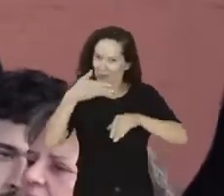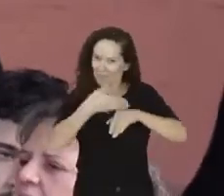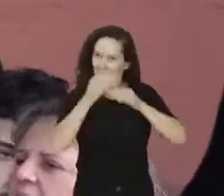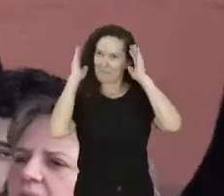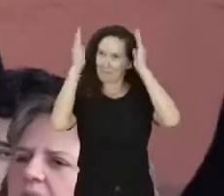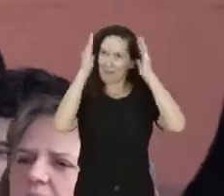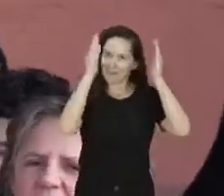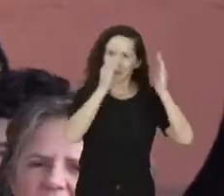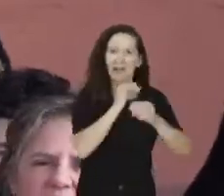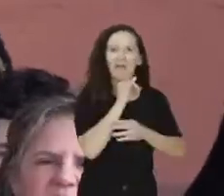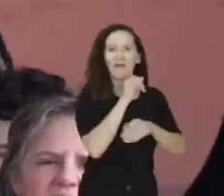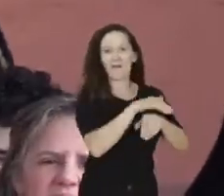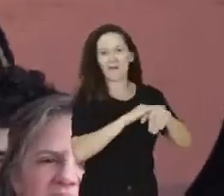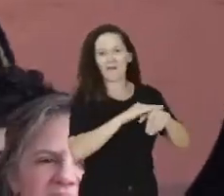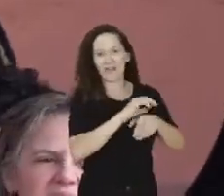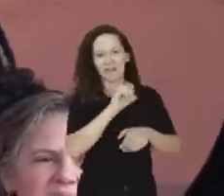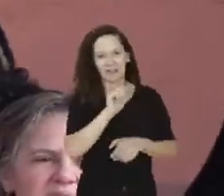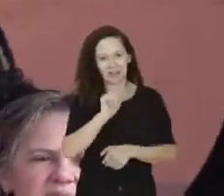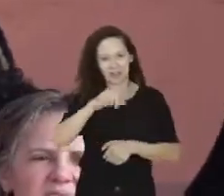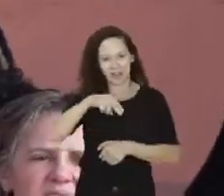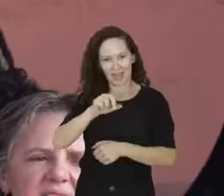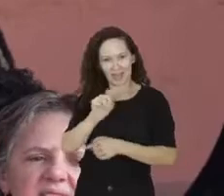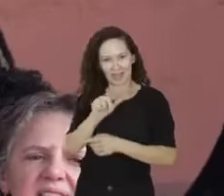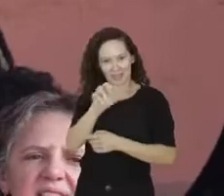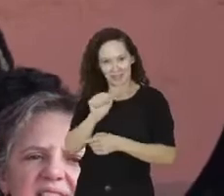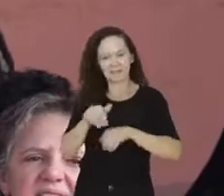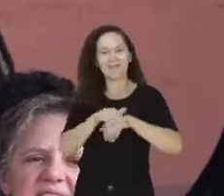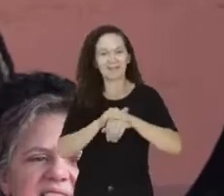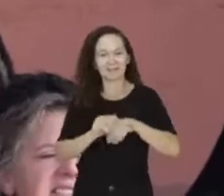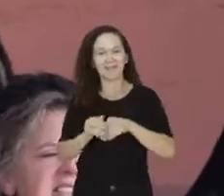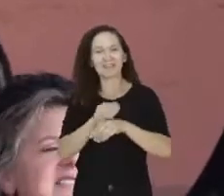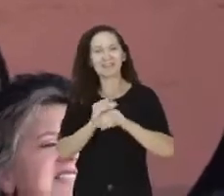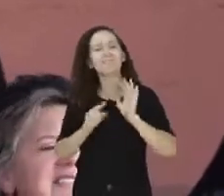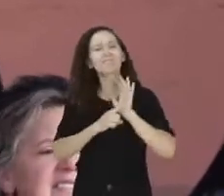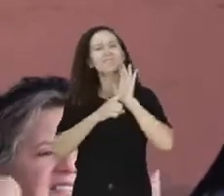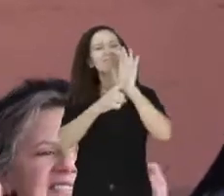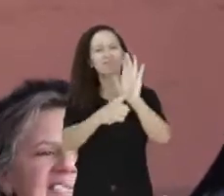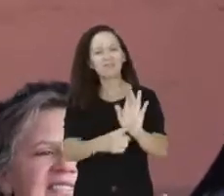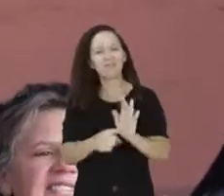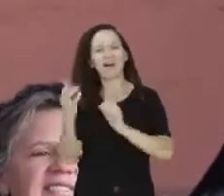ela está ali, ó. Vá até ela e coloque, porque a arte salva, viu?